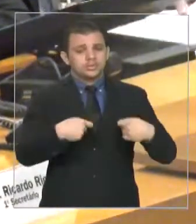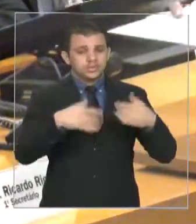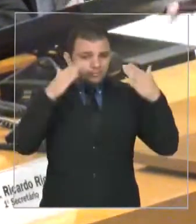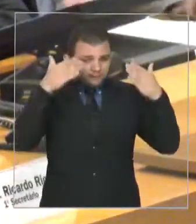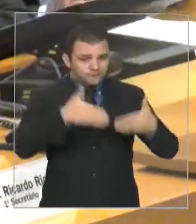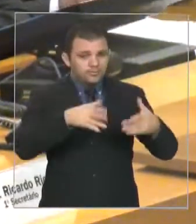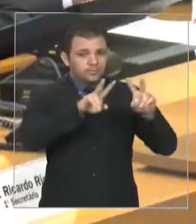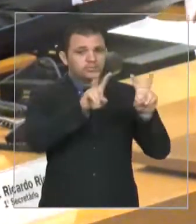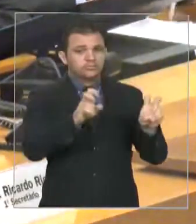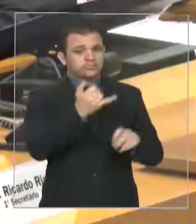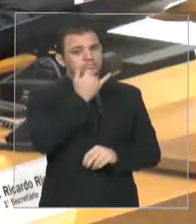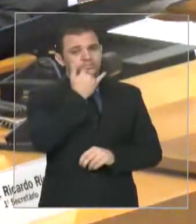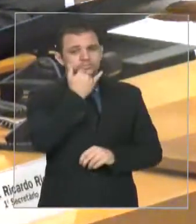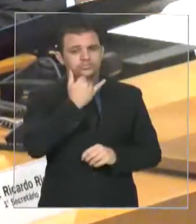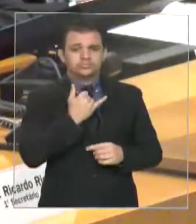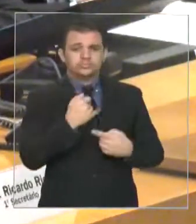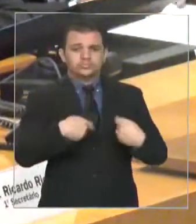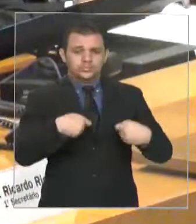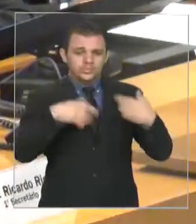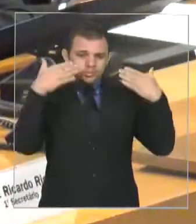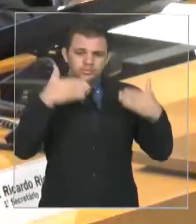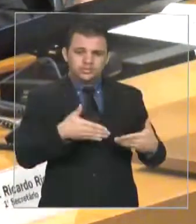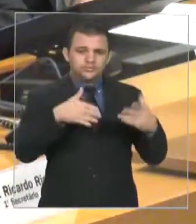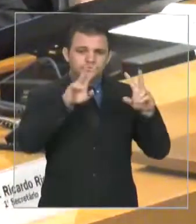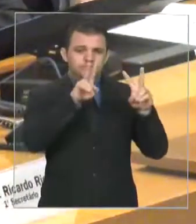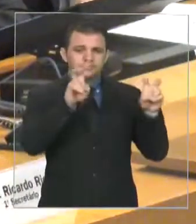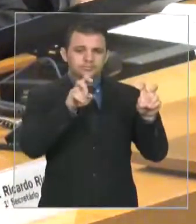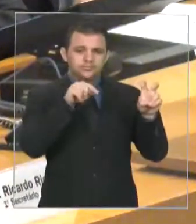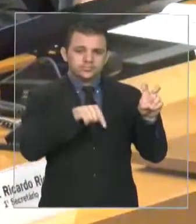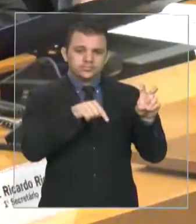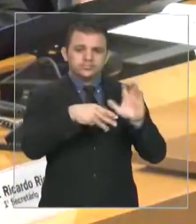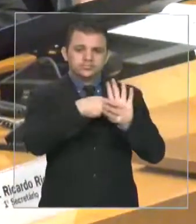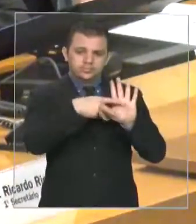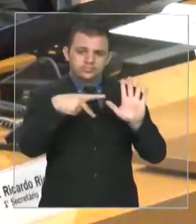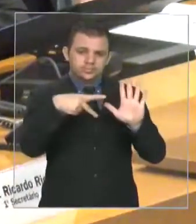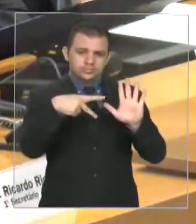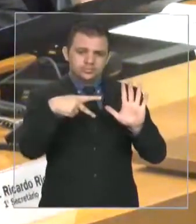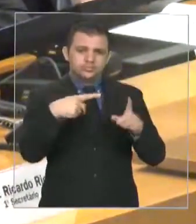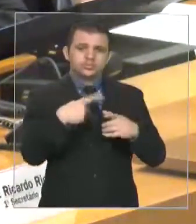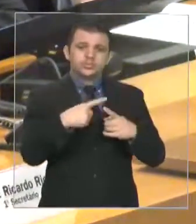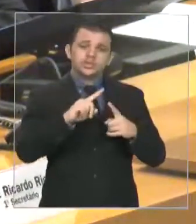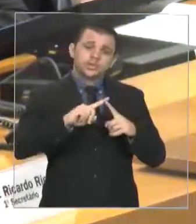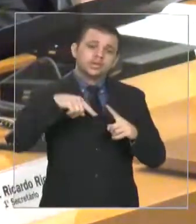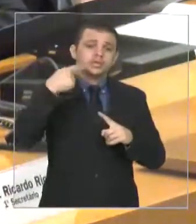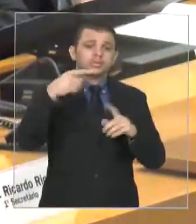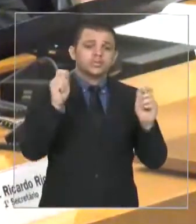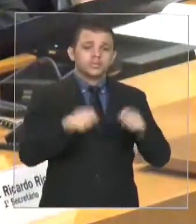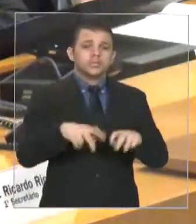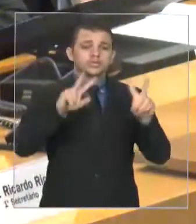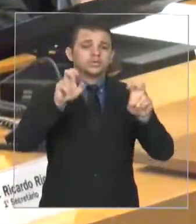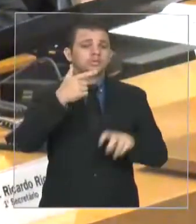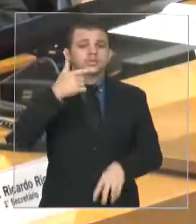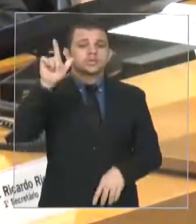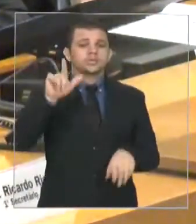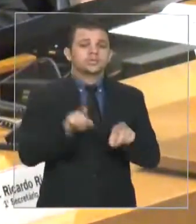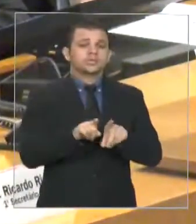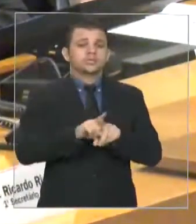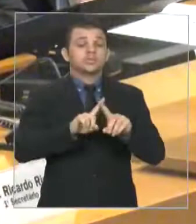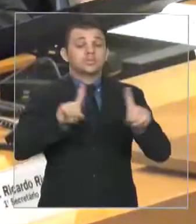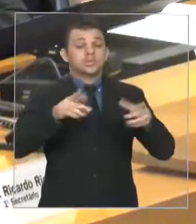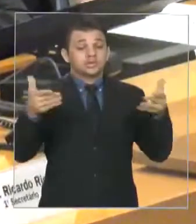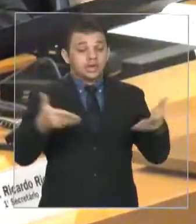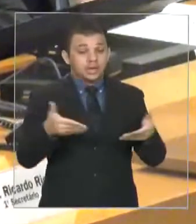viu? Tá, ok. Mas, Vossa Excelência, entrar no mérito do assunto. Depois você tem tempo suficiente para falar de outro assunto, mas agora só sobre medida